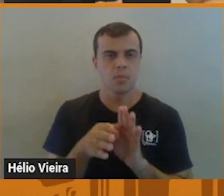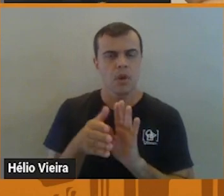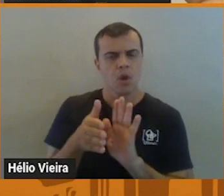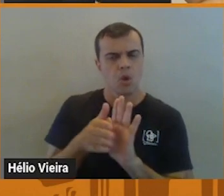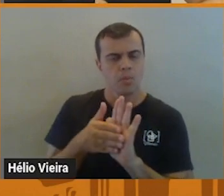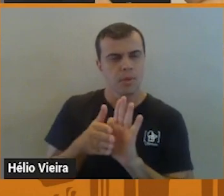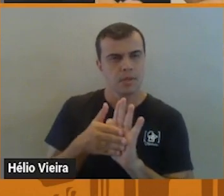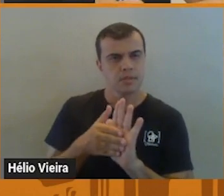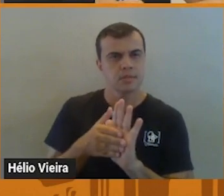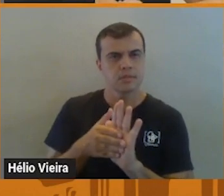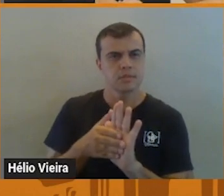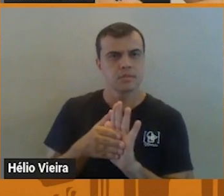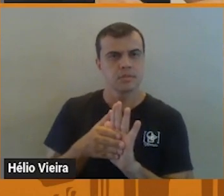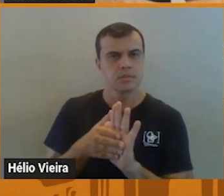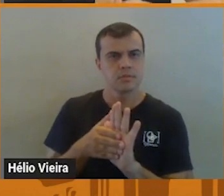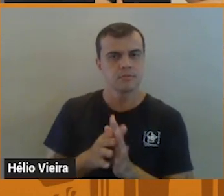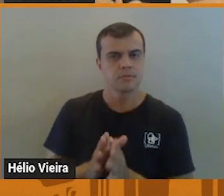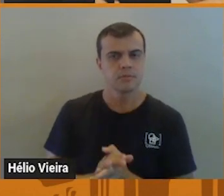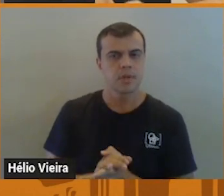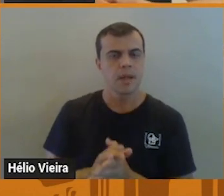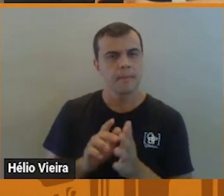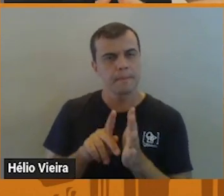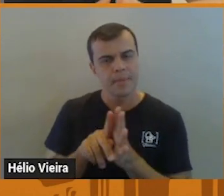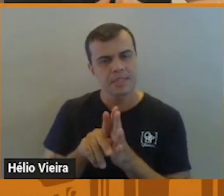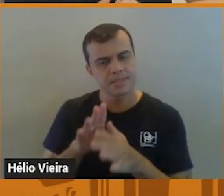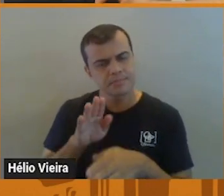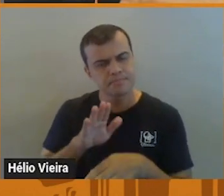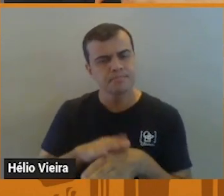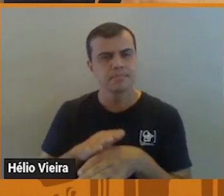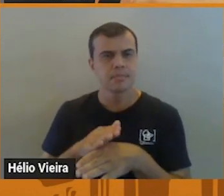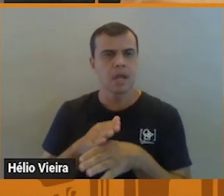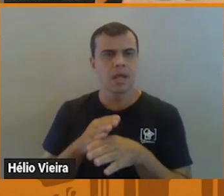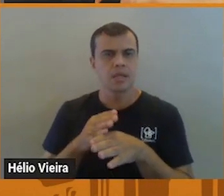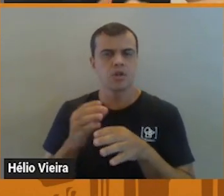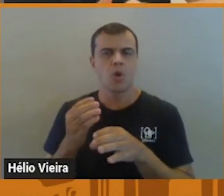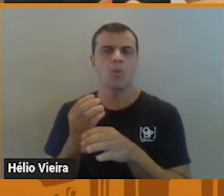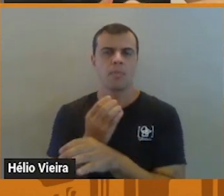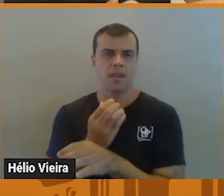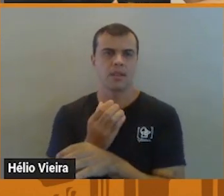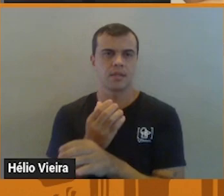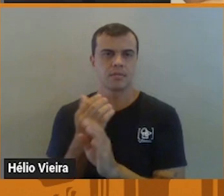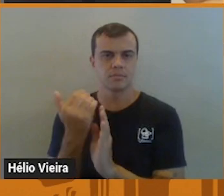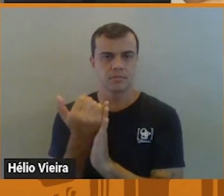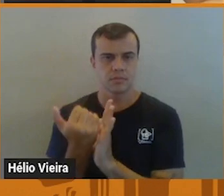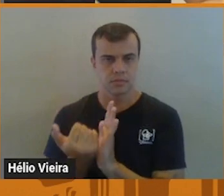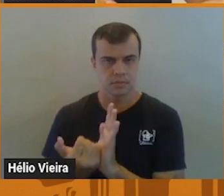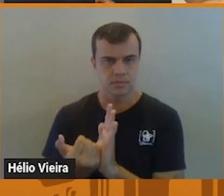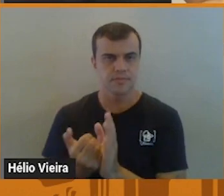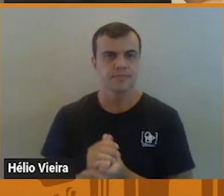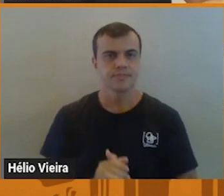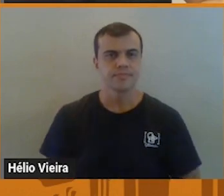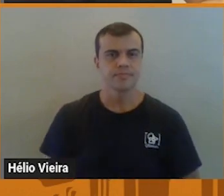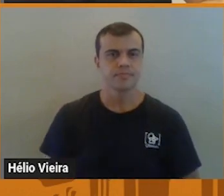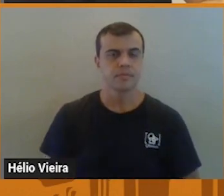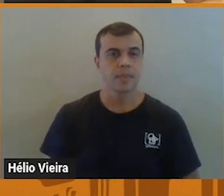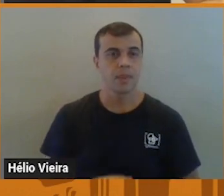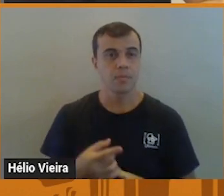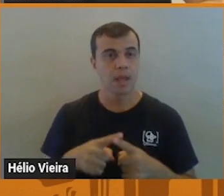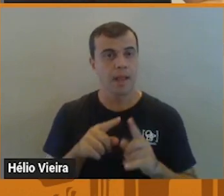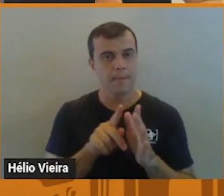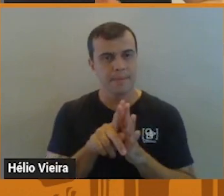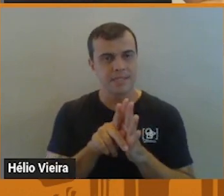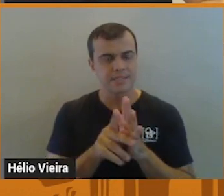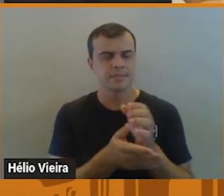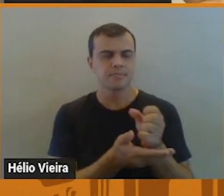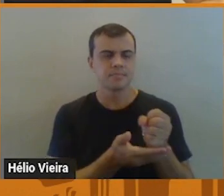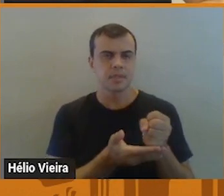cobrança de uma pesquisa maior, um pouco mais robusta do que os tópicos que eu coloquei aqui, né? Que aí a pesquisa base